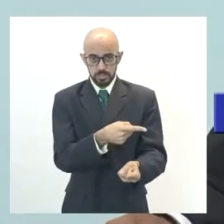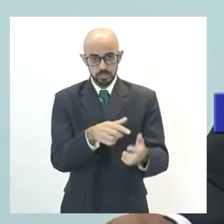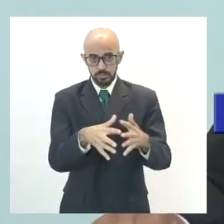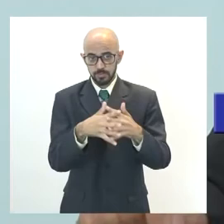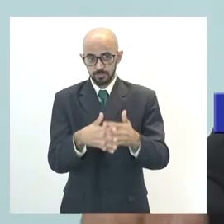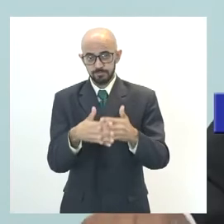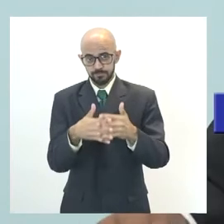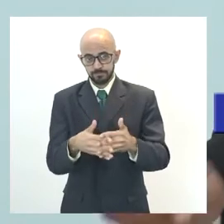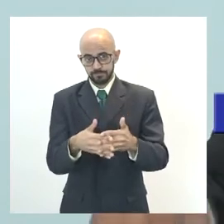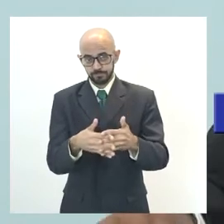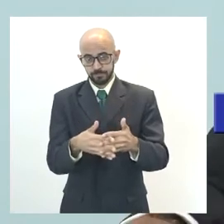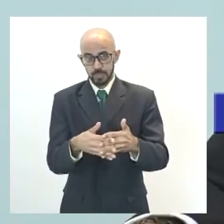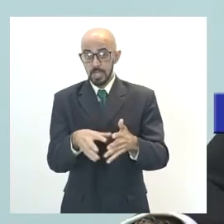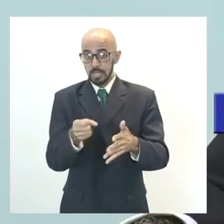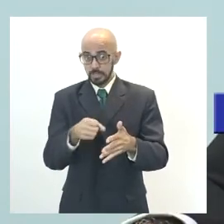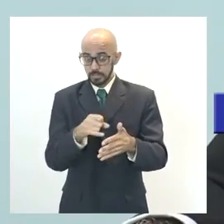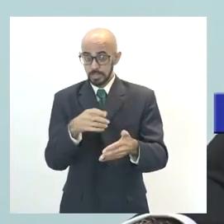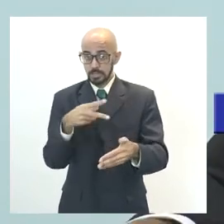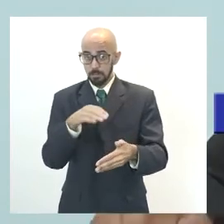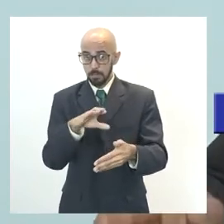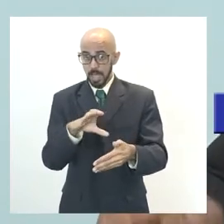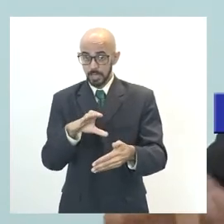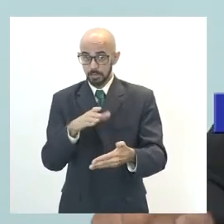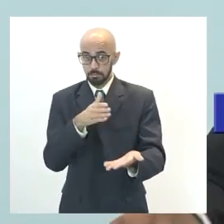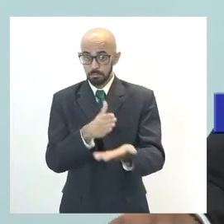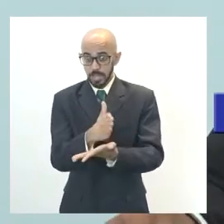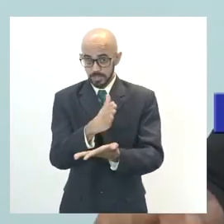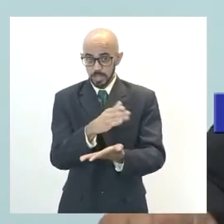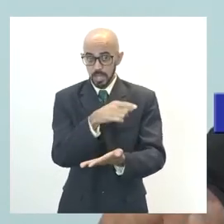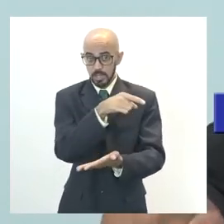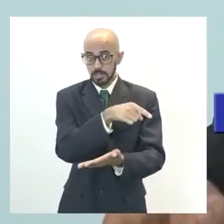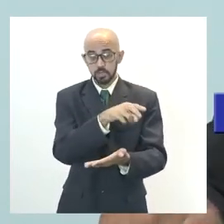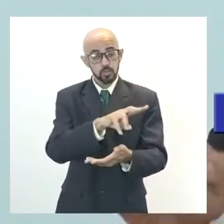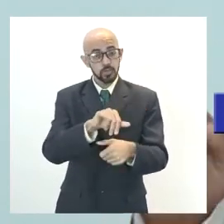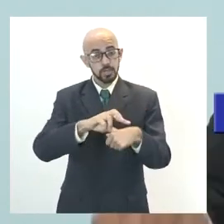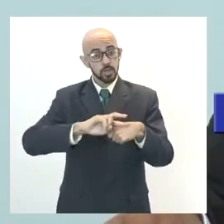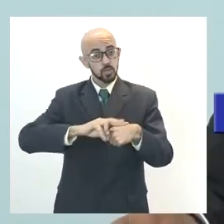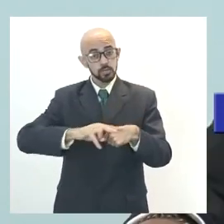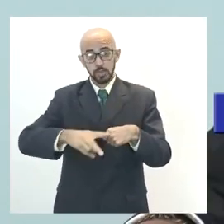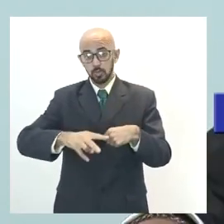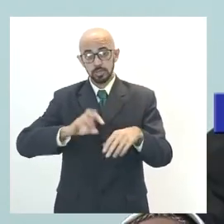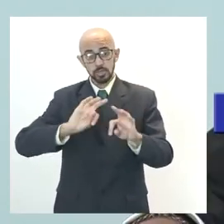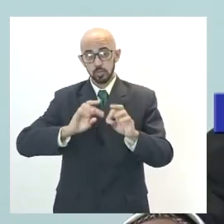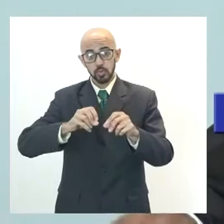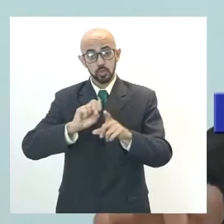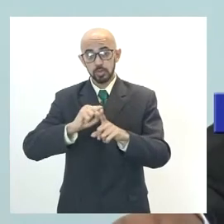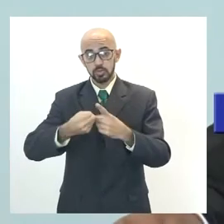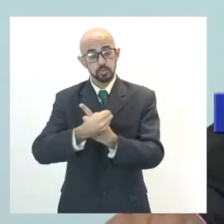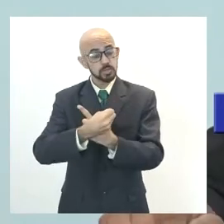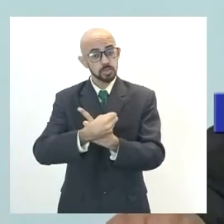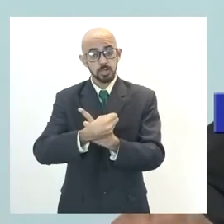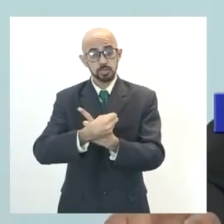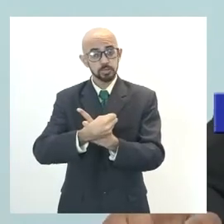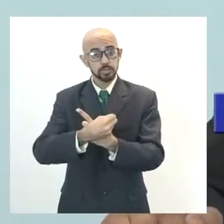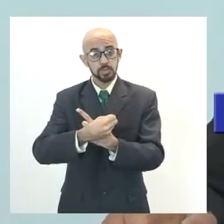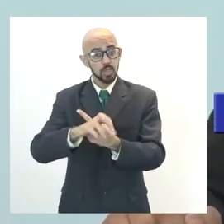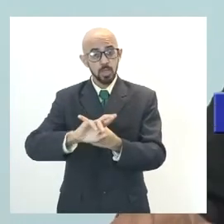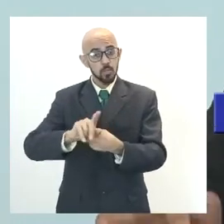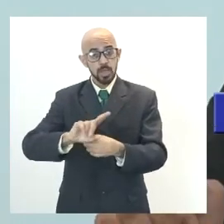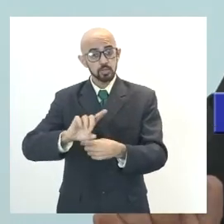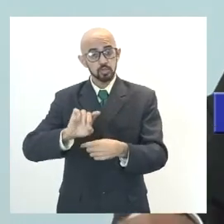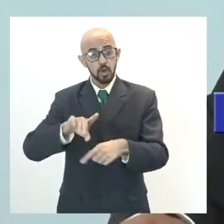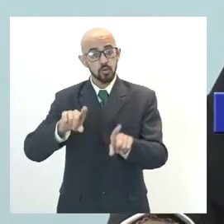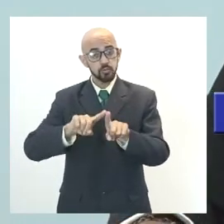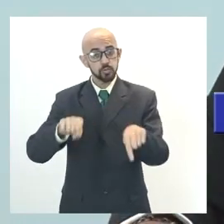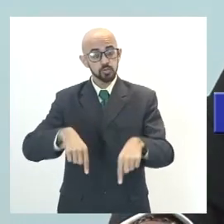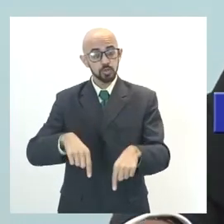autorizar vocês até que passar isso vai refletir em toda a nossa sociedade em toda não é só o servidor